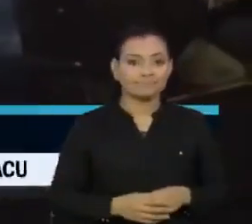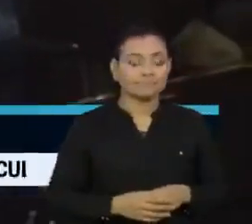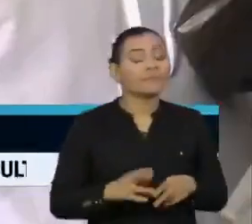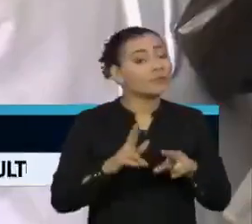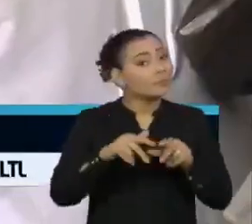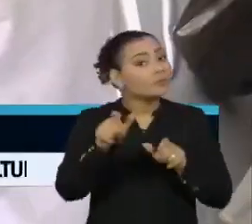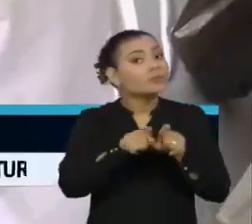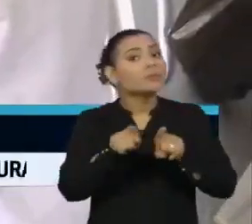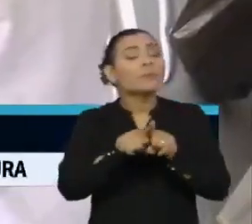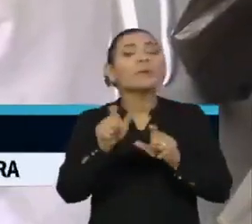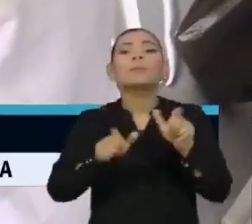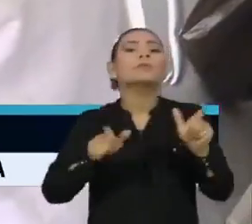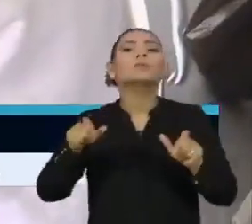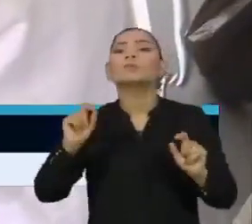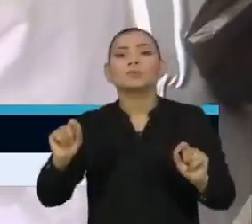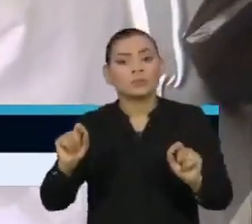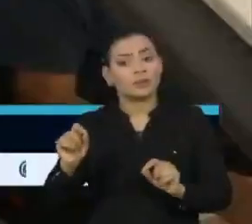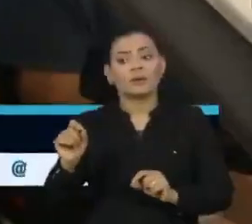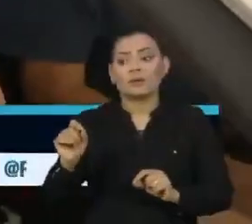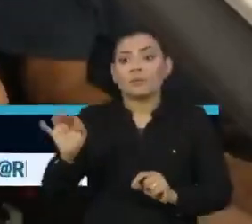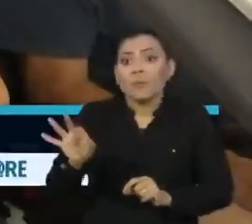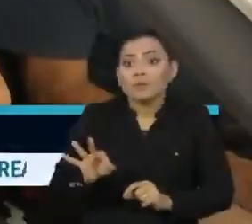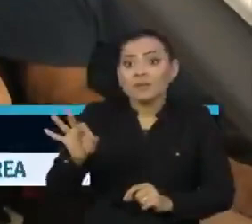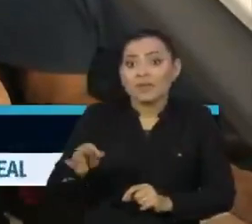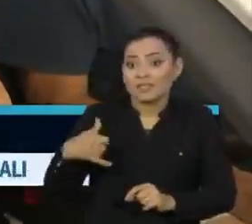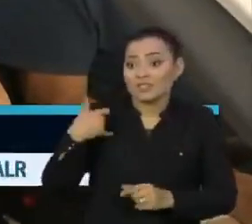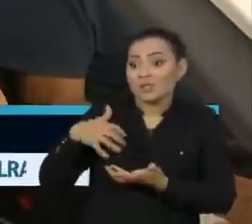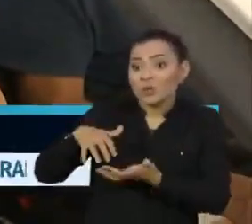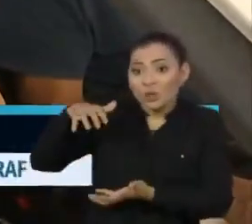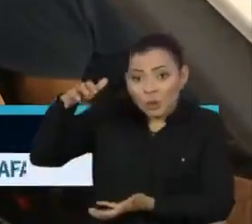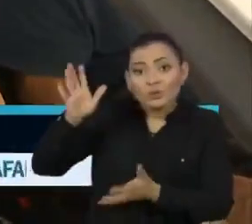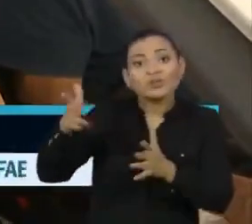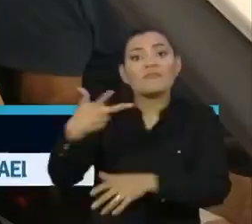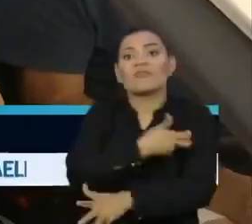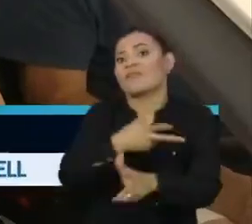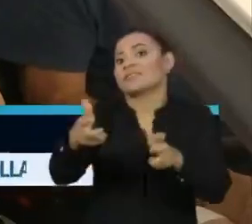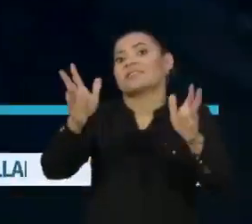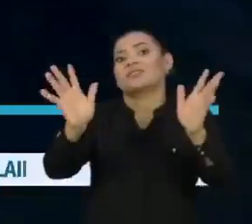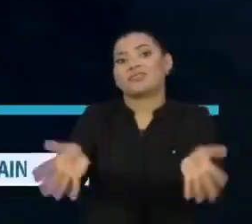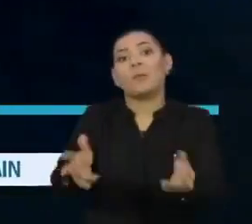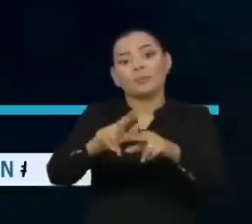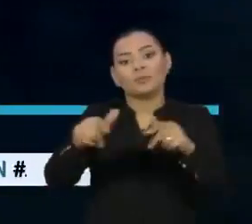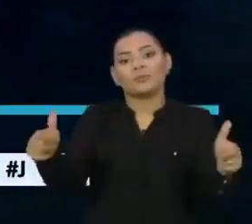conta também o fato de que boa parte da população de mais idade já foi vacinada.